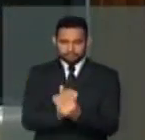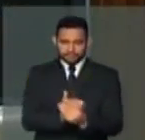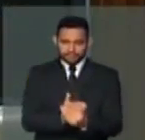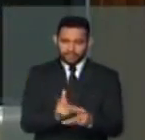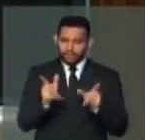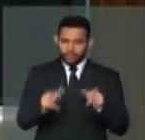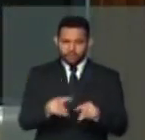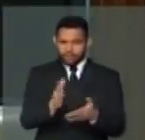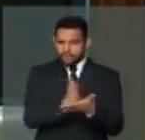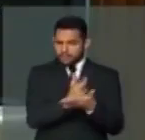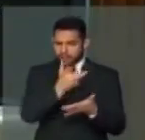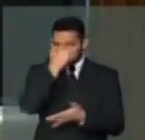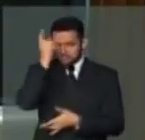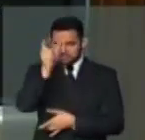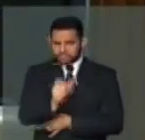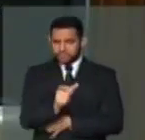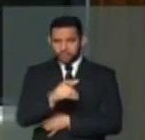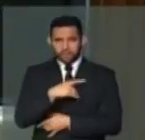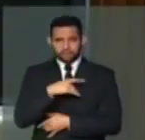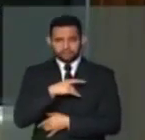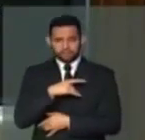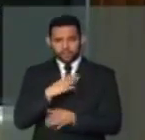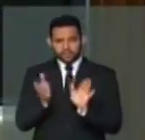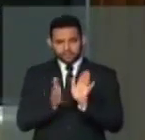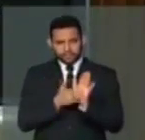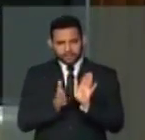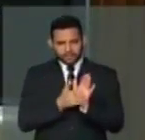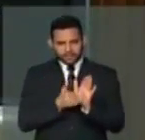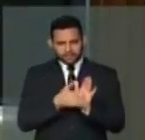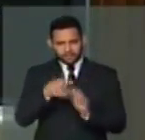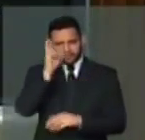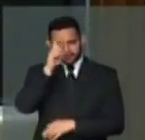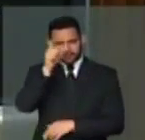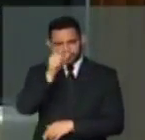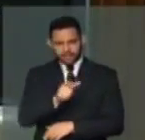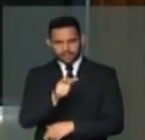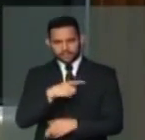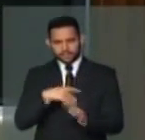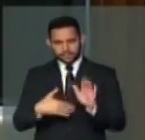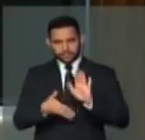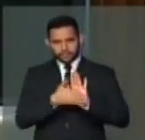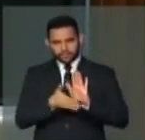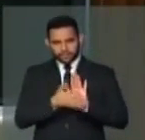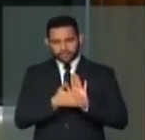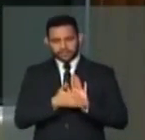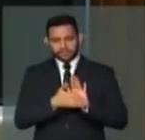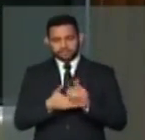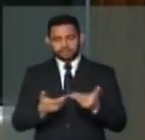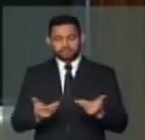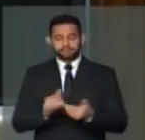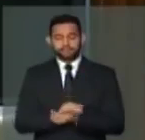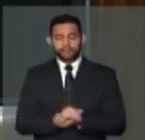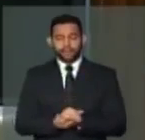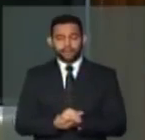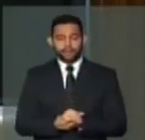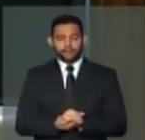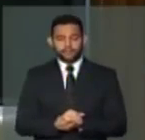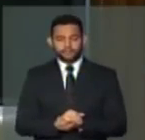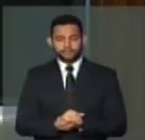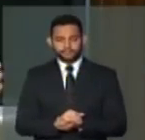como qualquer pessoa será processado. Quero parabenizar Vossa Excelência por essa proposta e